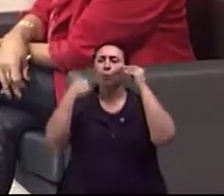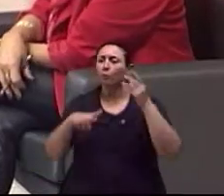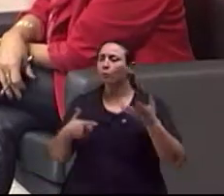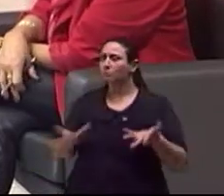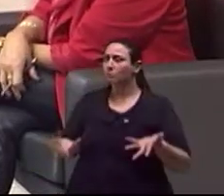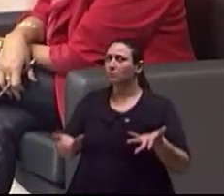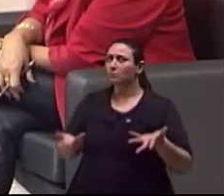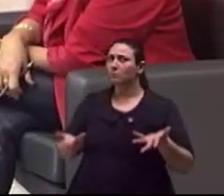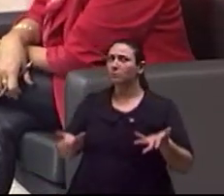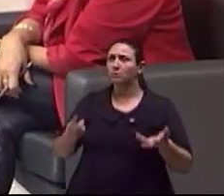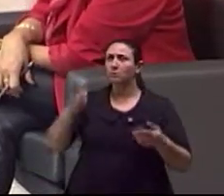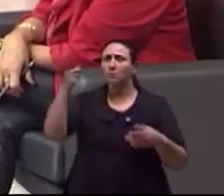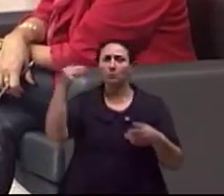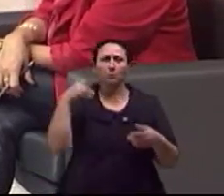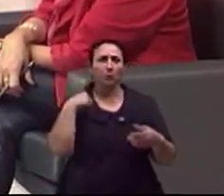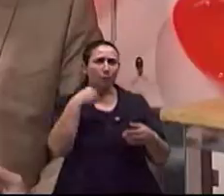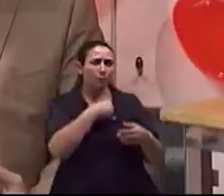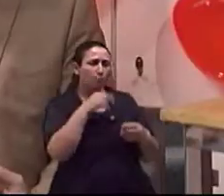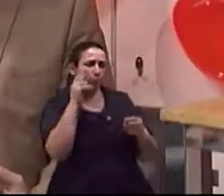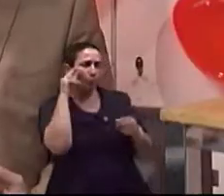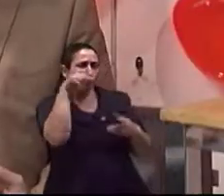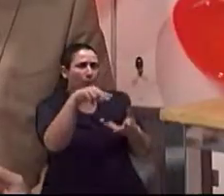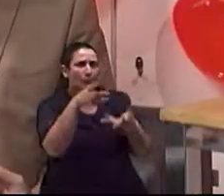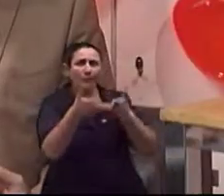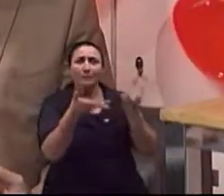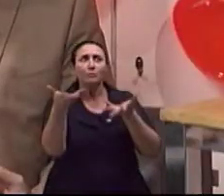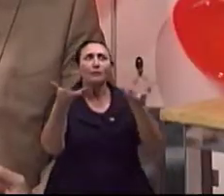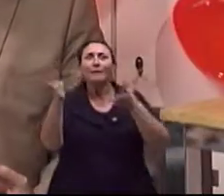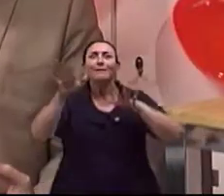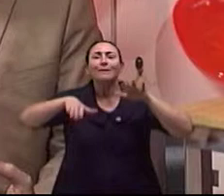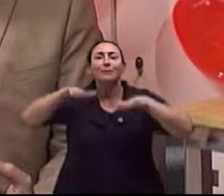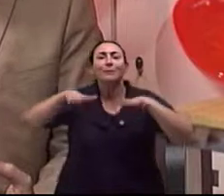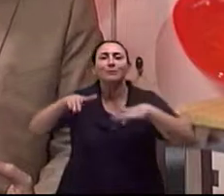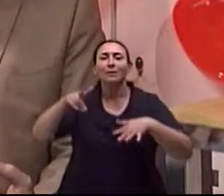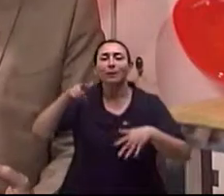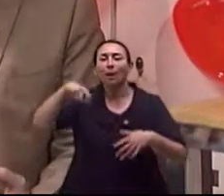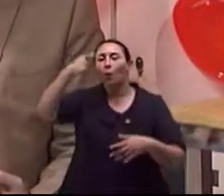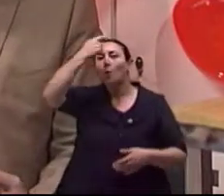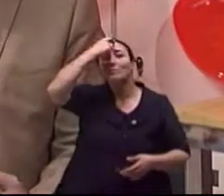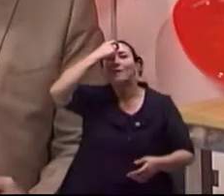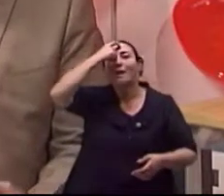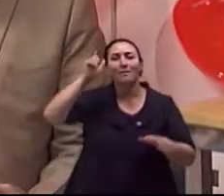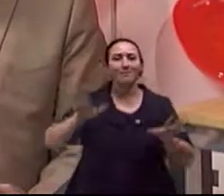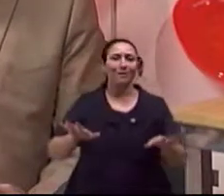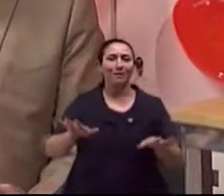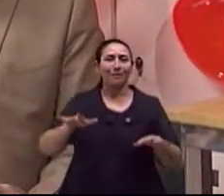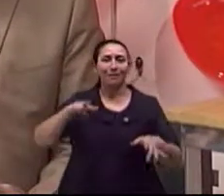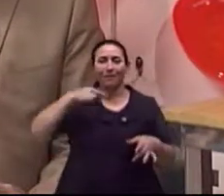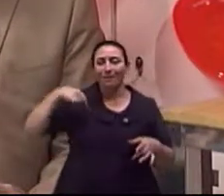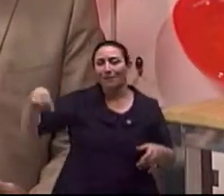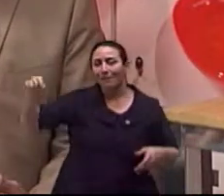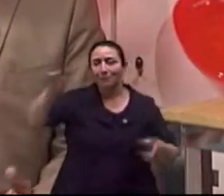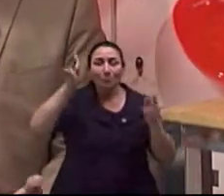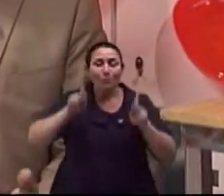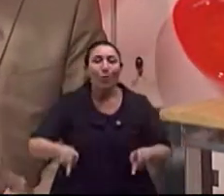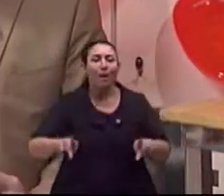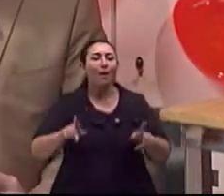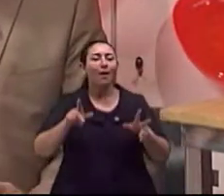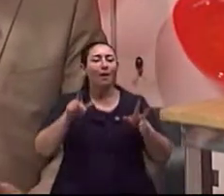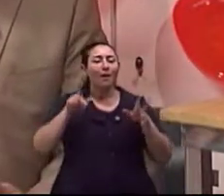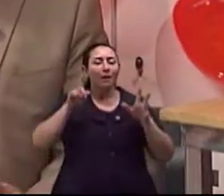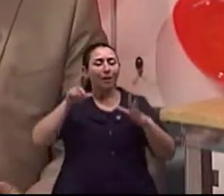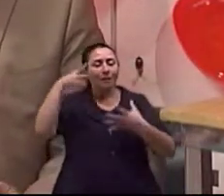do corpo como se afirma uma parte de nós está dentro do corpo a nossa consciência de todo não está dentro do corpo e isso já foi